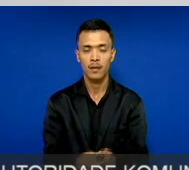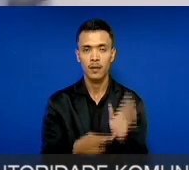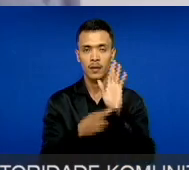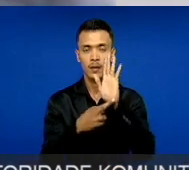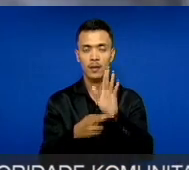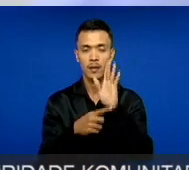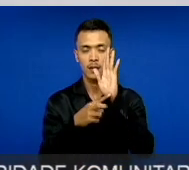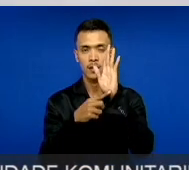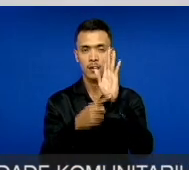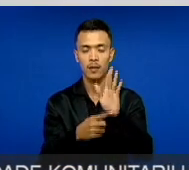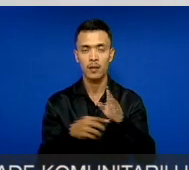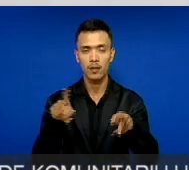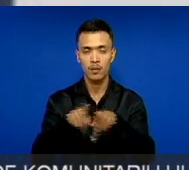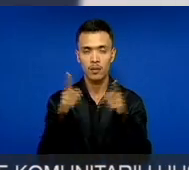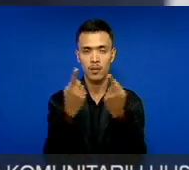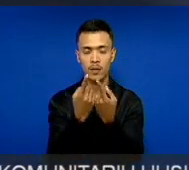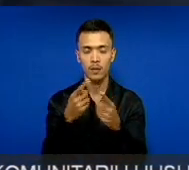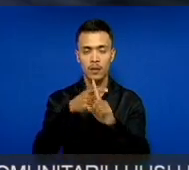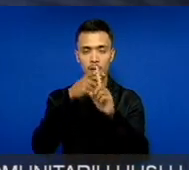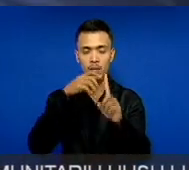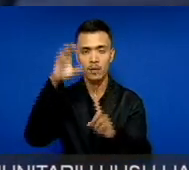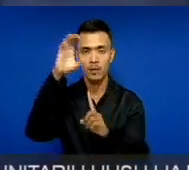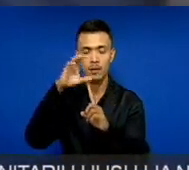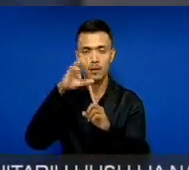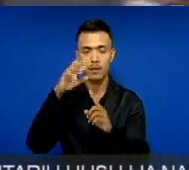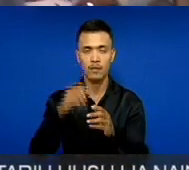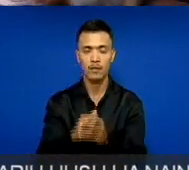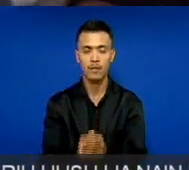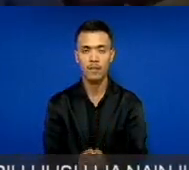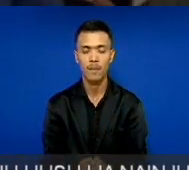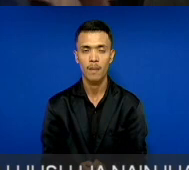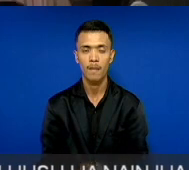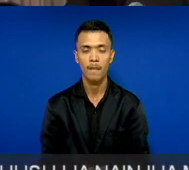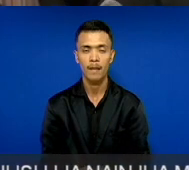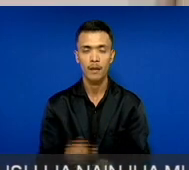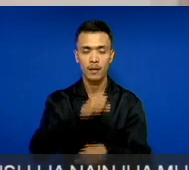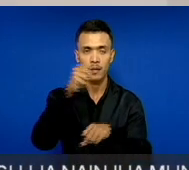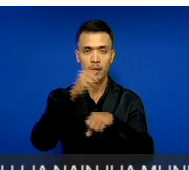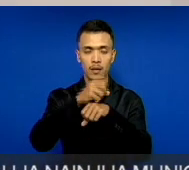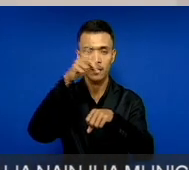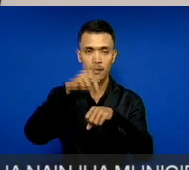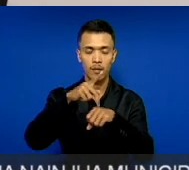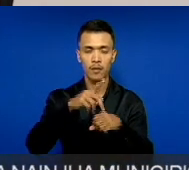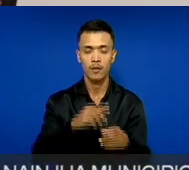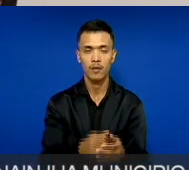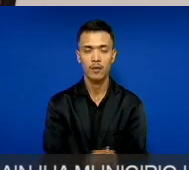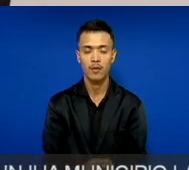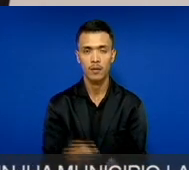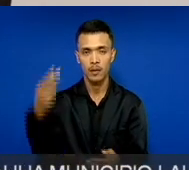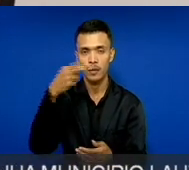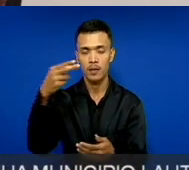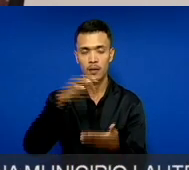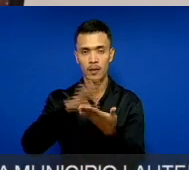Delegação Investor Nebesefia Husi Sefi Executivo Global ILO Page Singapura Stanley Tan